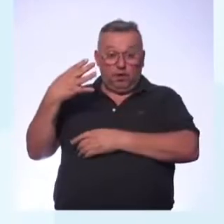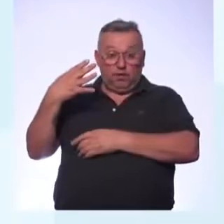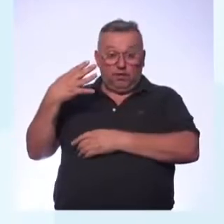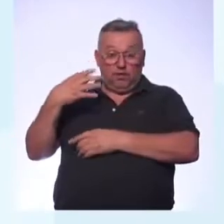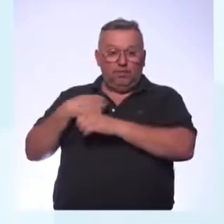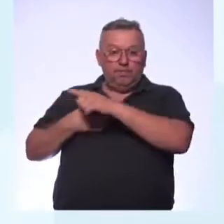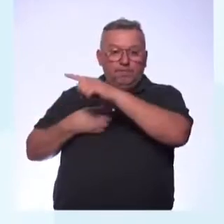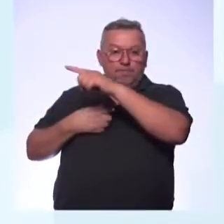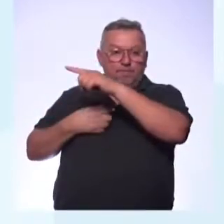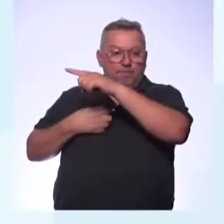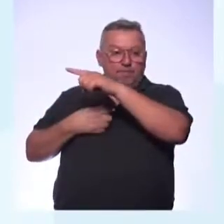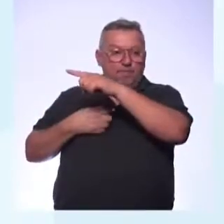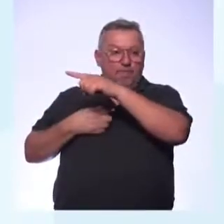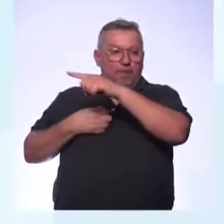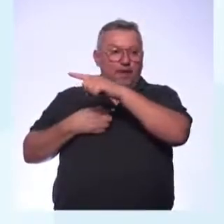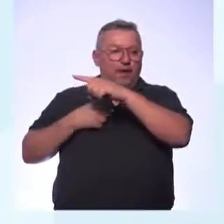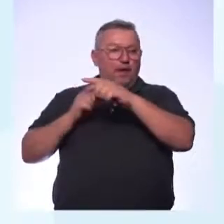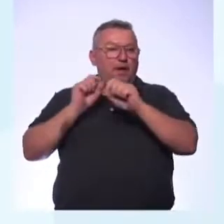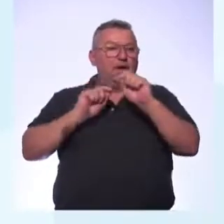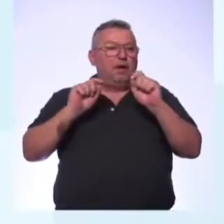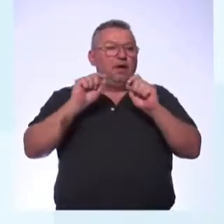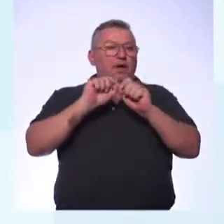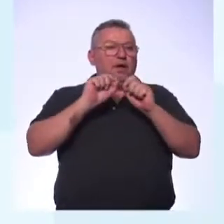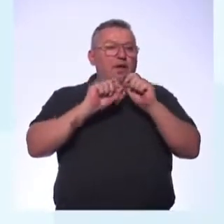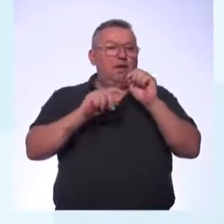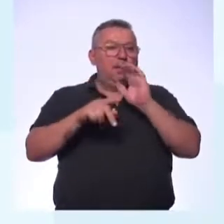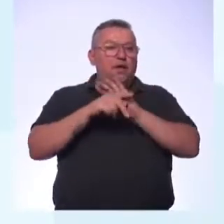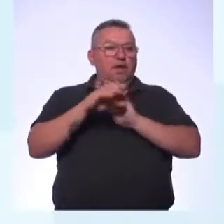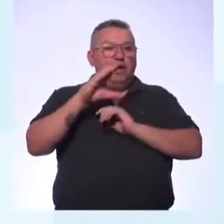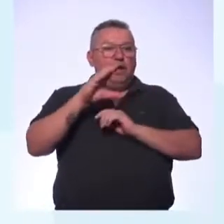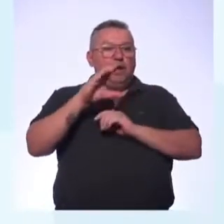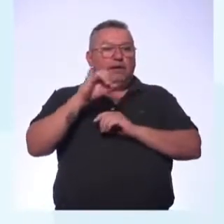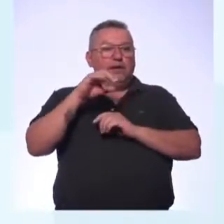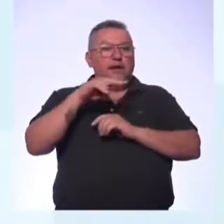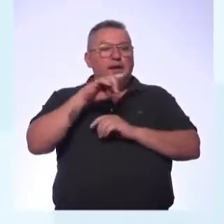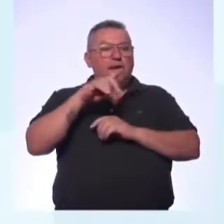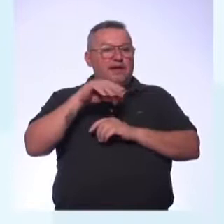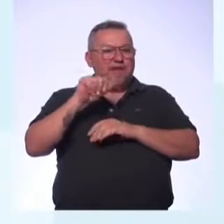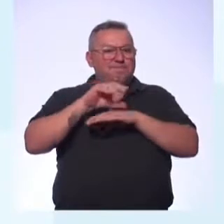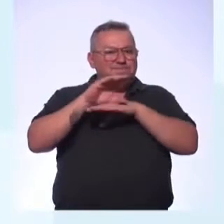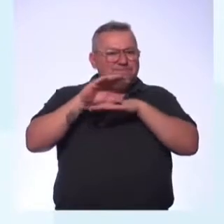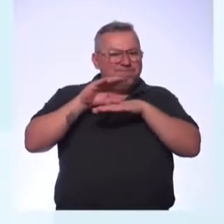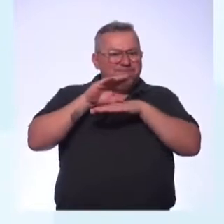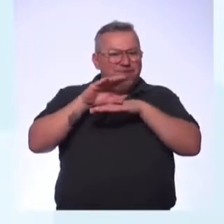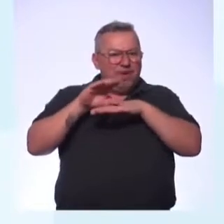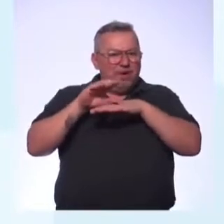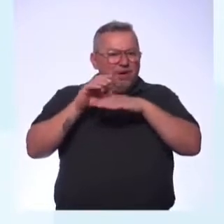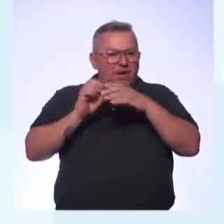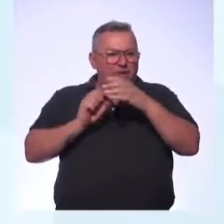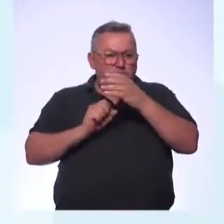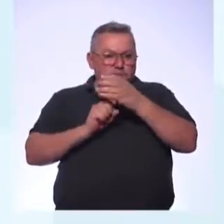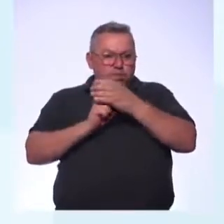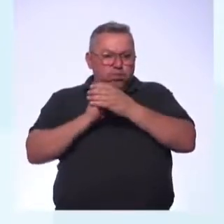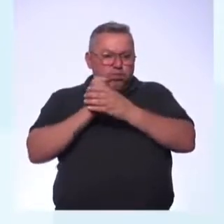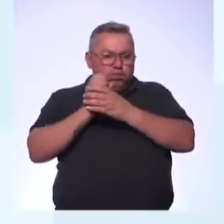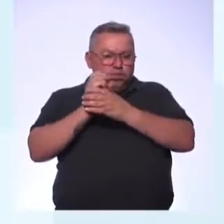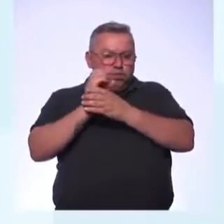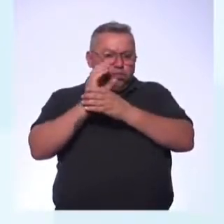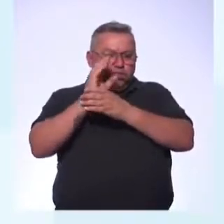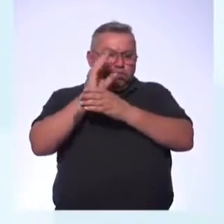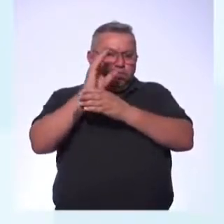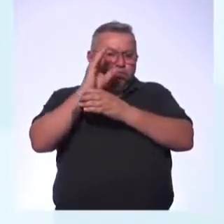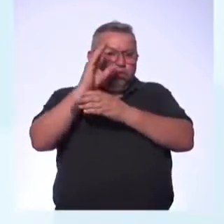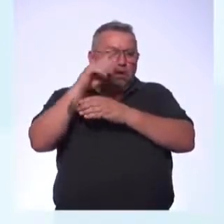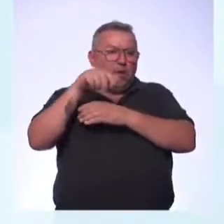esquerda, vulcões que eles são considerados vulcões de cinzas, ou seja, esse vulcão ele vai entrar em erupção,